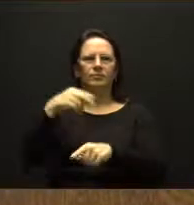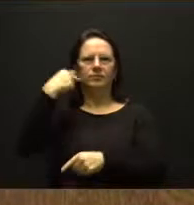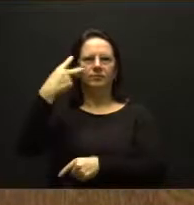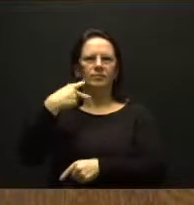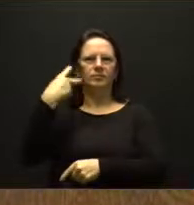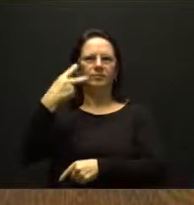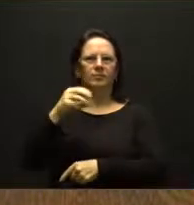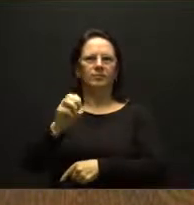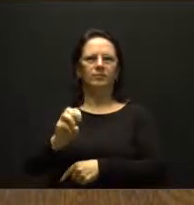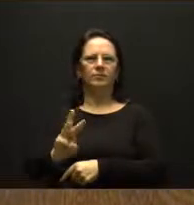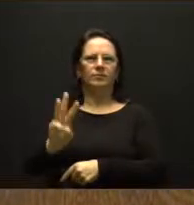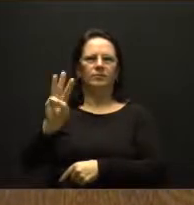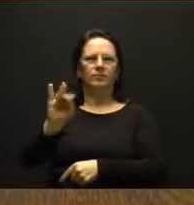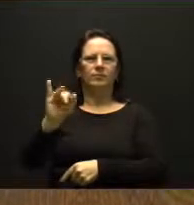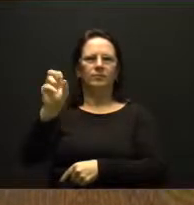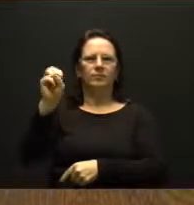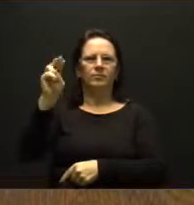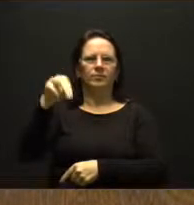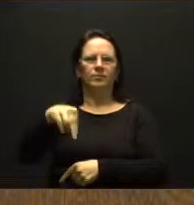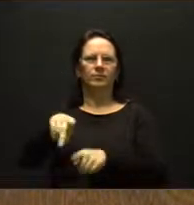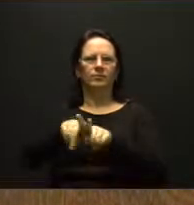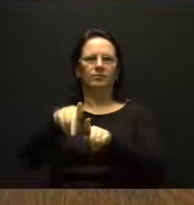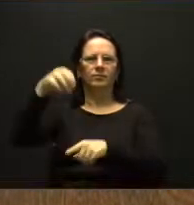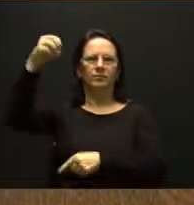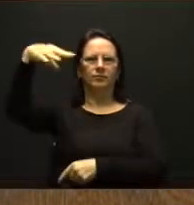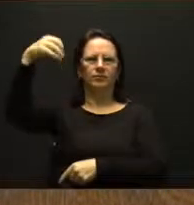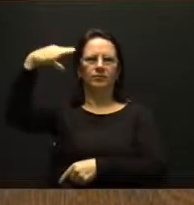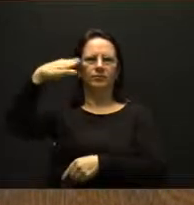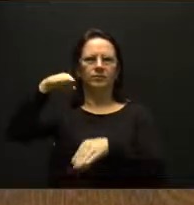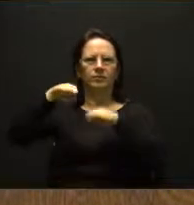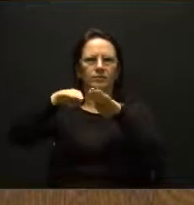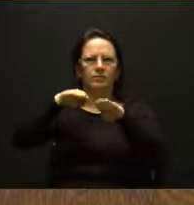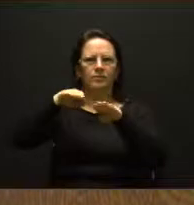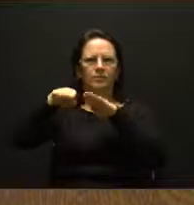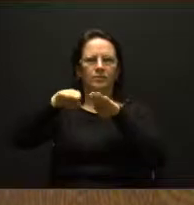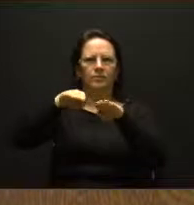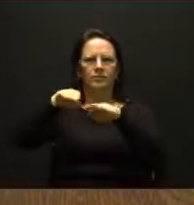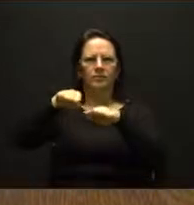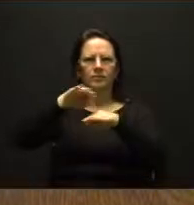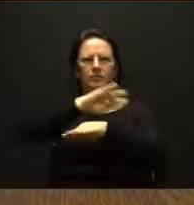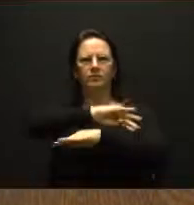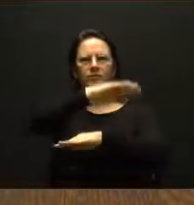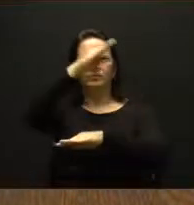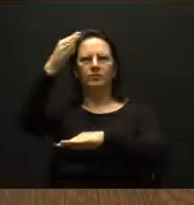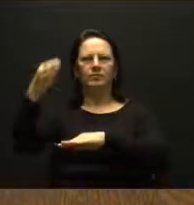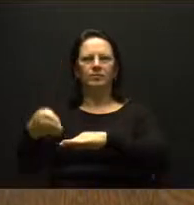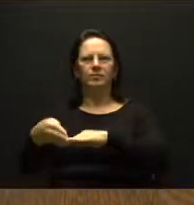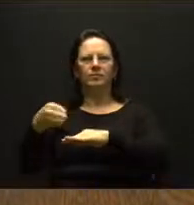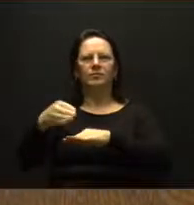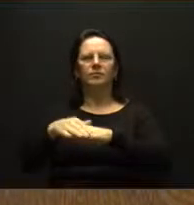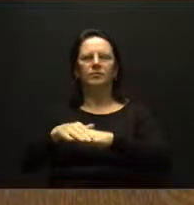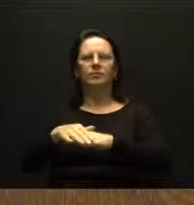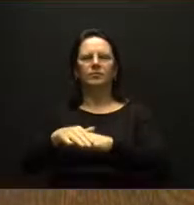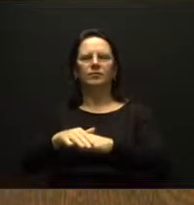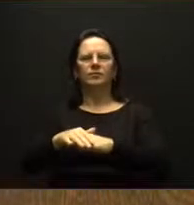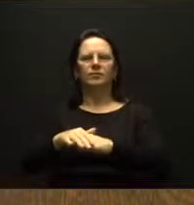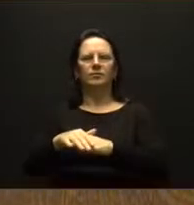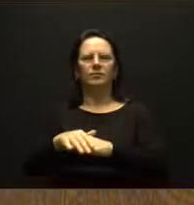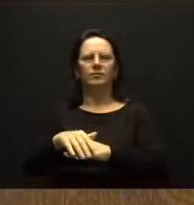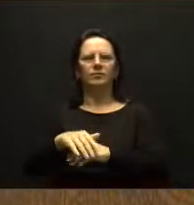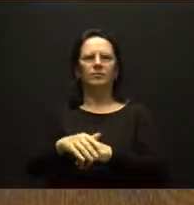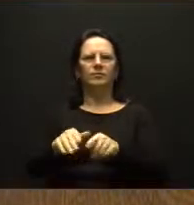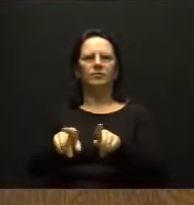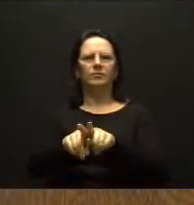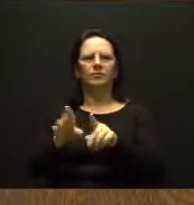wilson subiu dos reis iluminação dos dois sentidos da ponte do arco íris sobre o rio cubatão no centro e caminhos